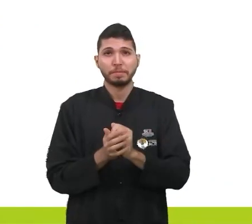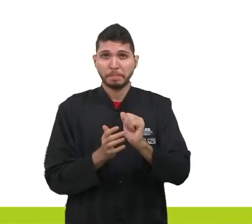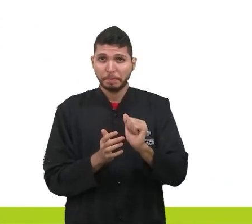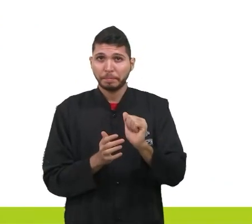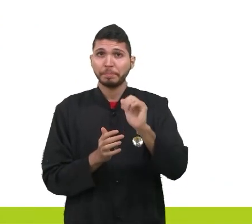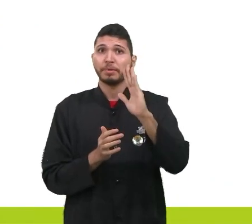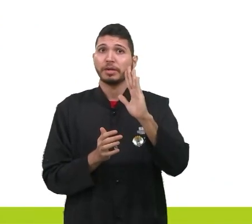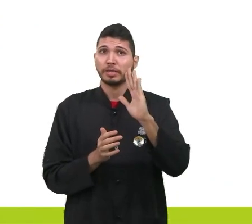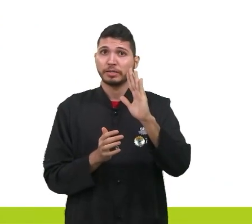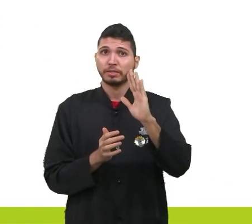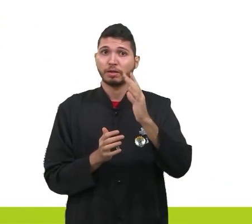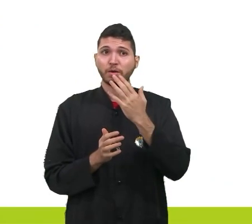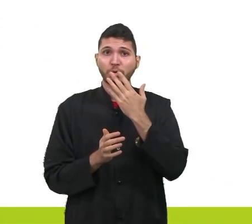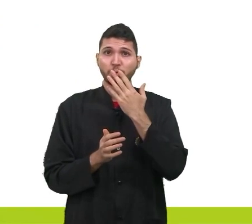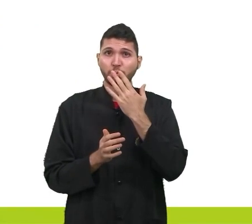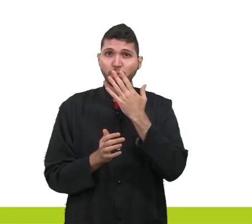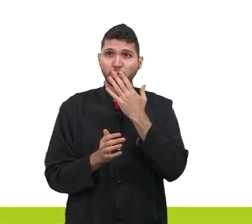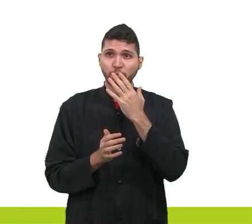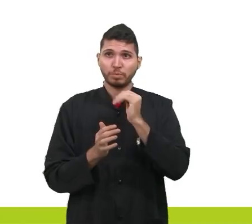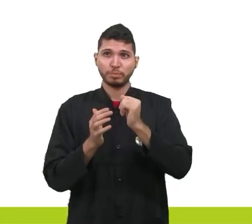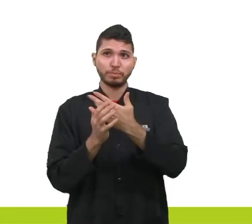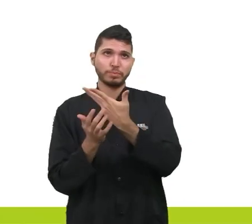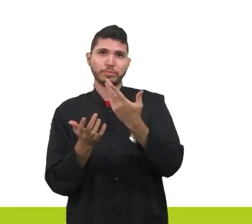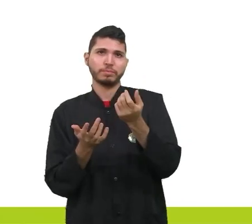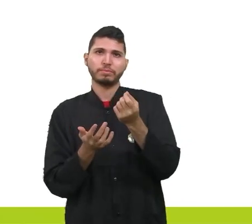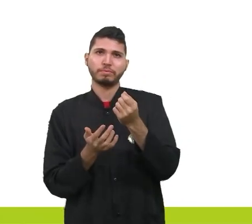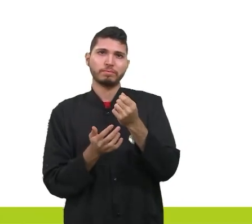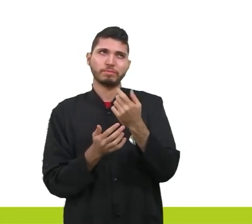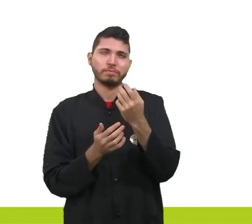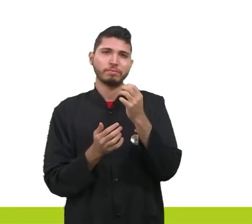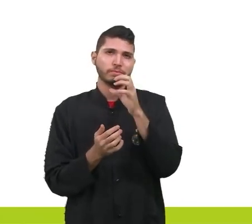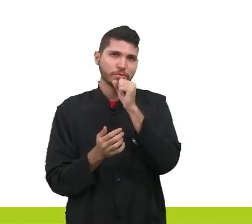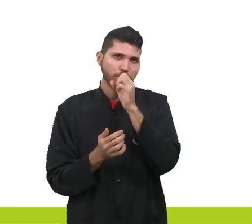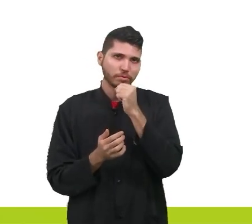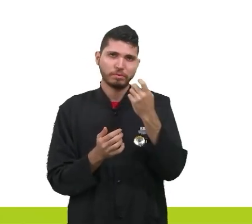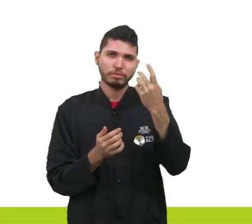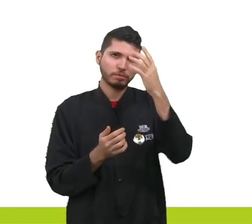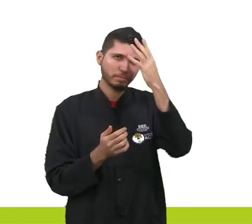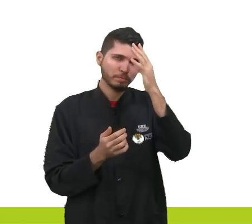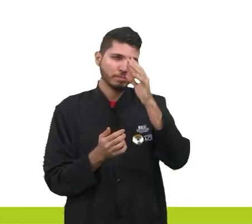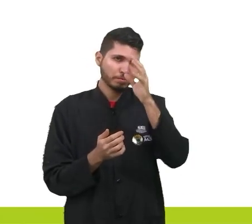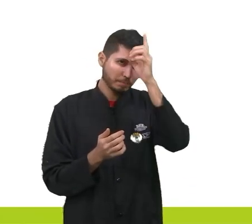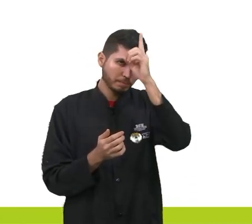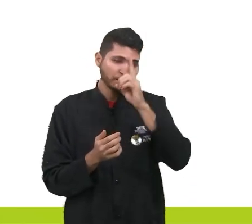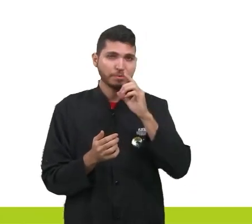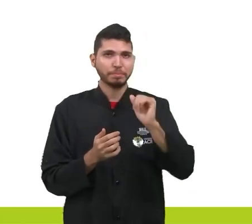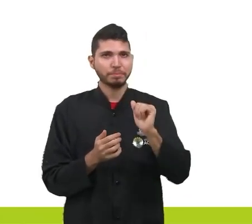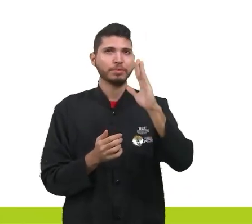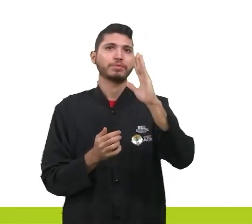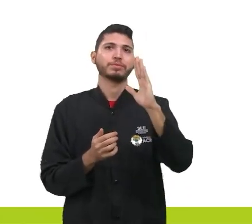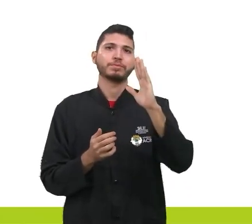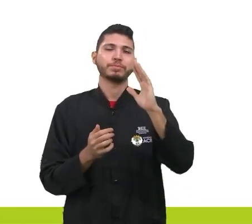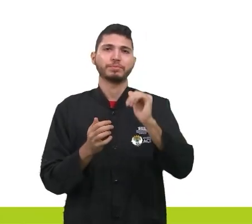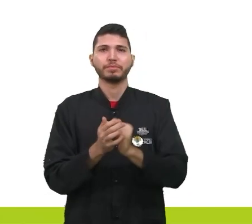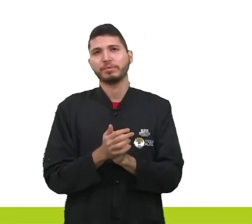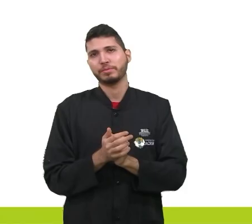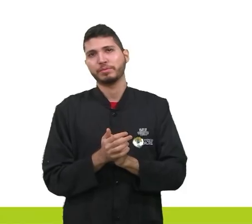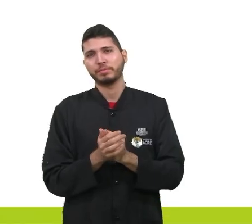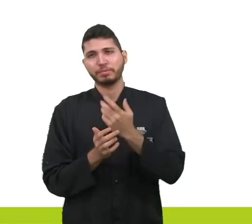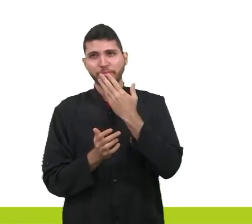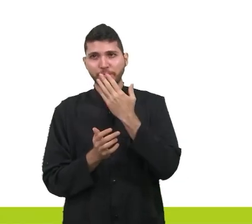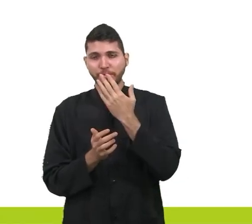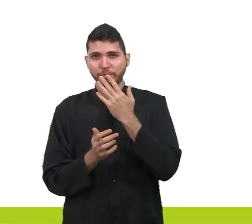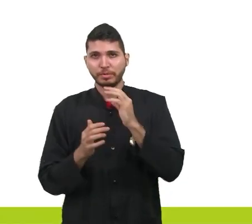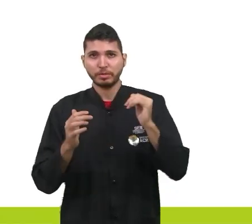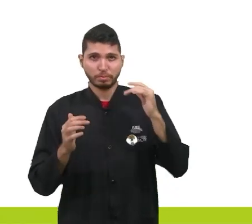intensa a cor, maior a temperatura. Quanto menos intensa, mais a temperatura vai diminuindo. É o que nós temos aqui na